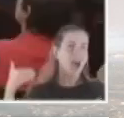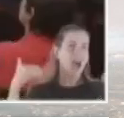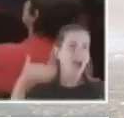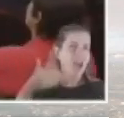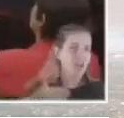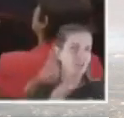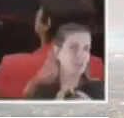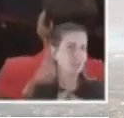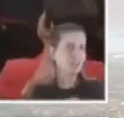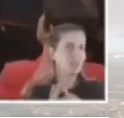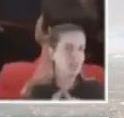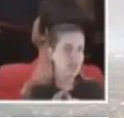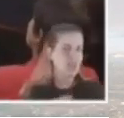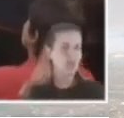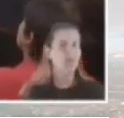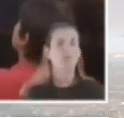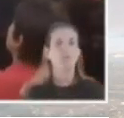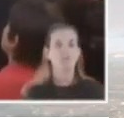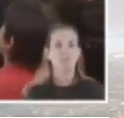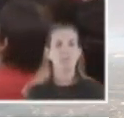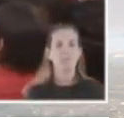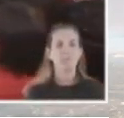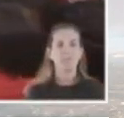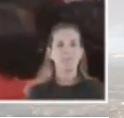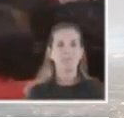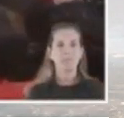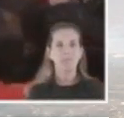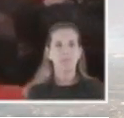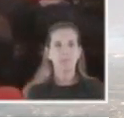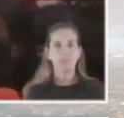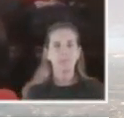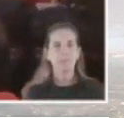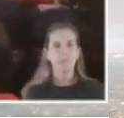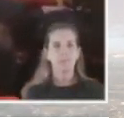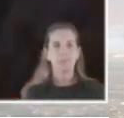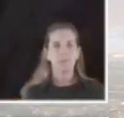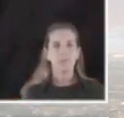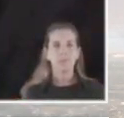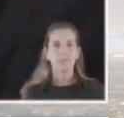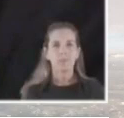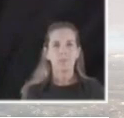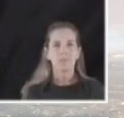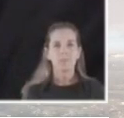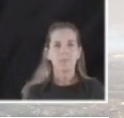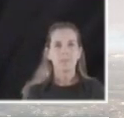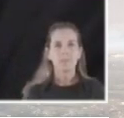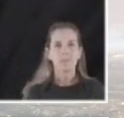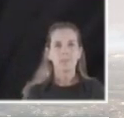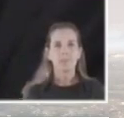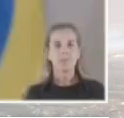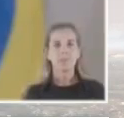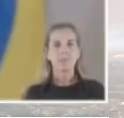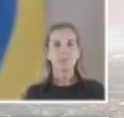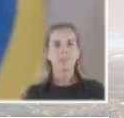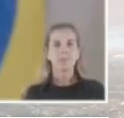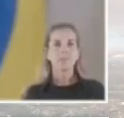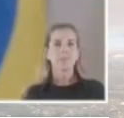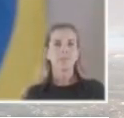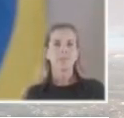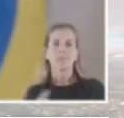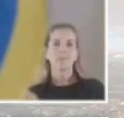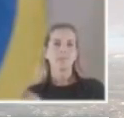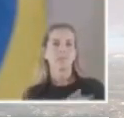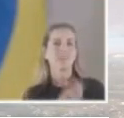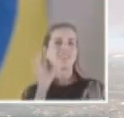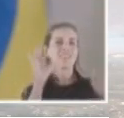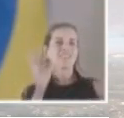e Argentina nos últimos anos, mas que certamente agora vão voltar a ser expressivos no fluxo de